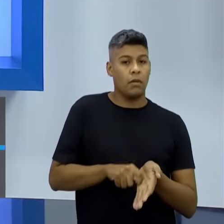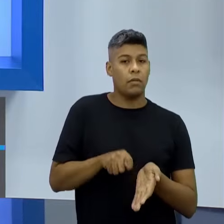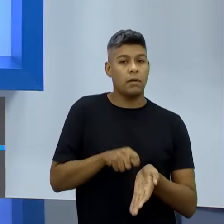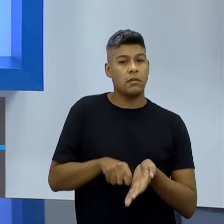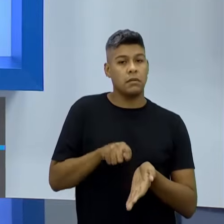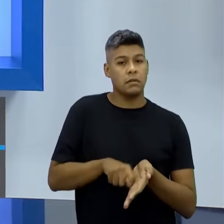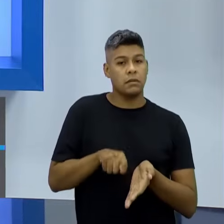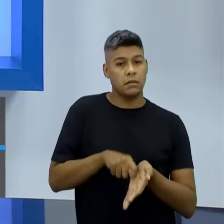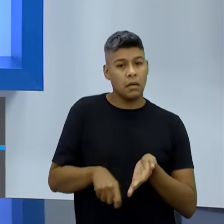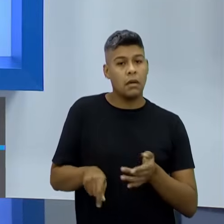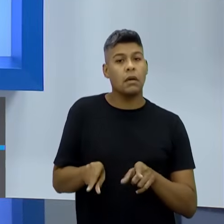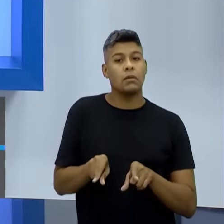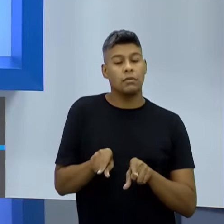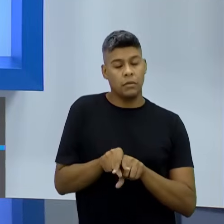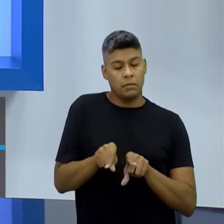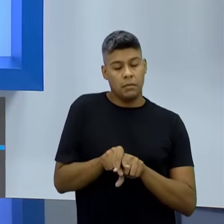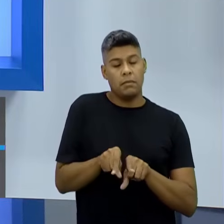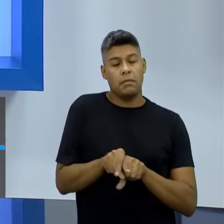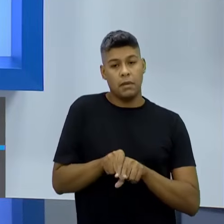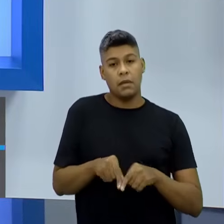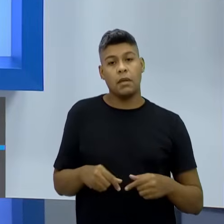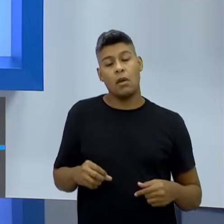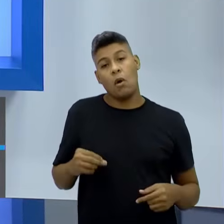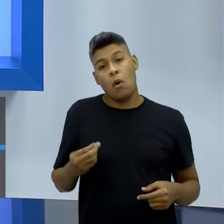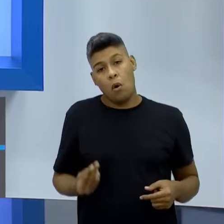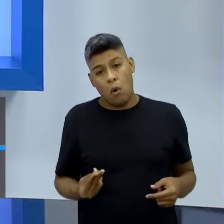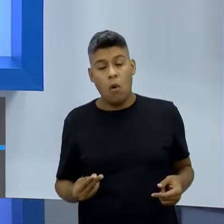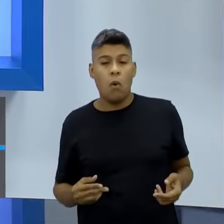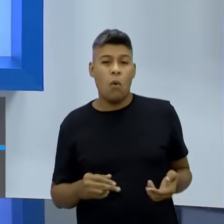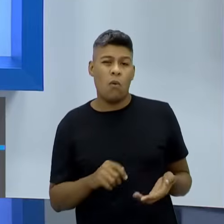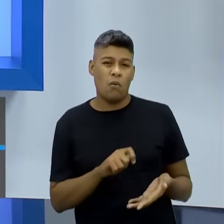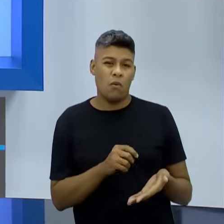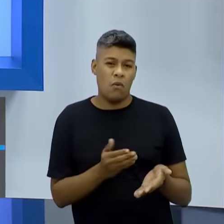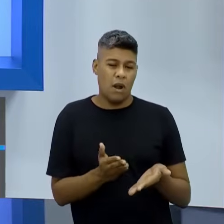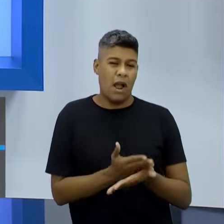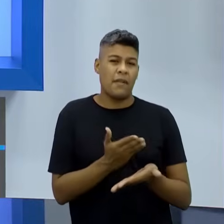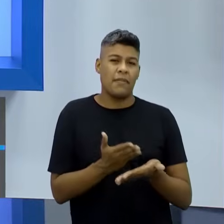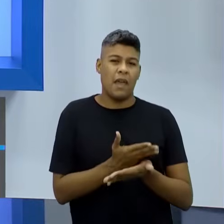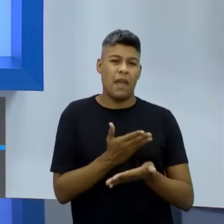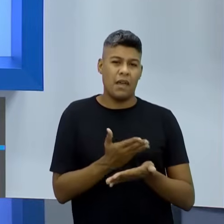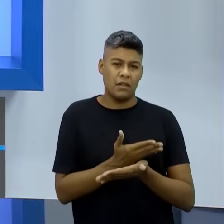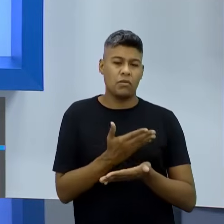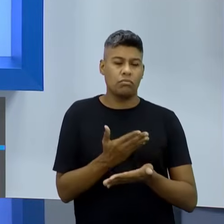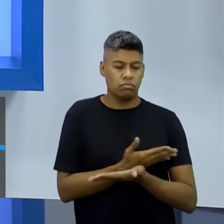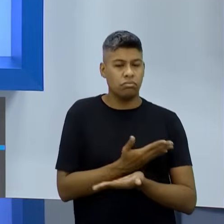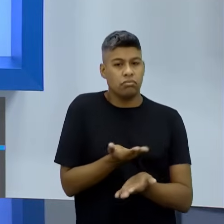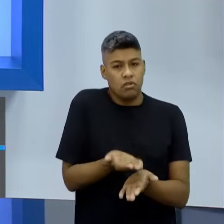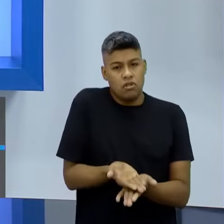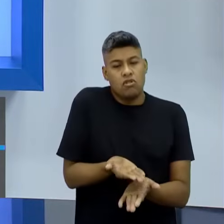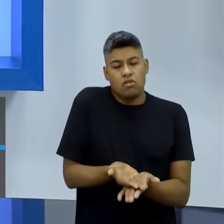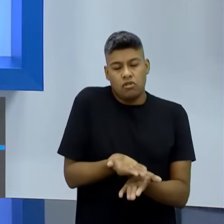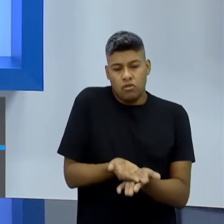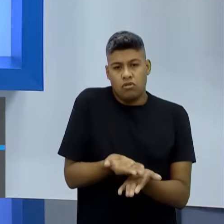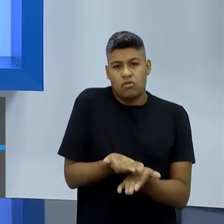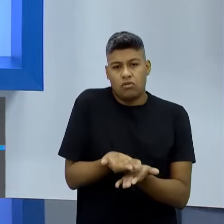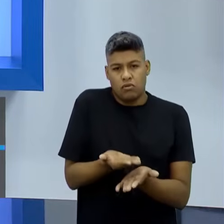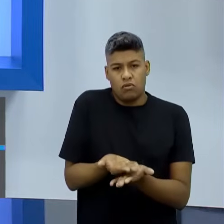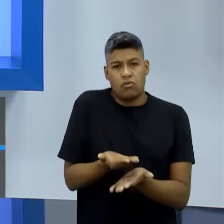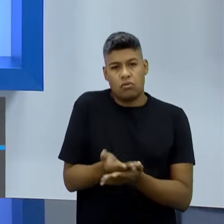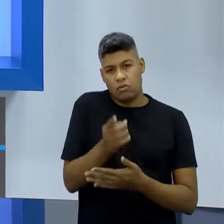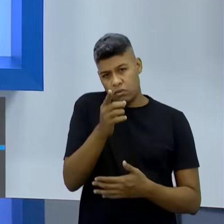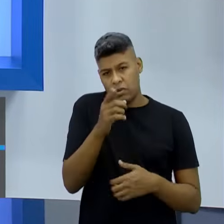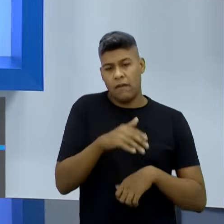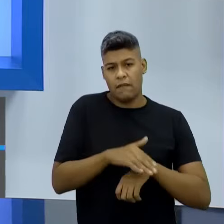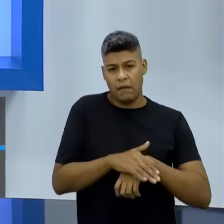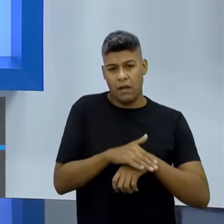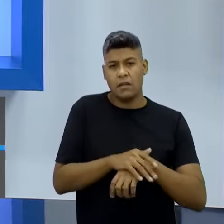anotações, com o seu diário de bordo, ou com o seu caderno aí de campo, de laboratório, O caderno, então, que você